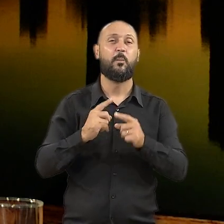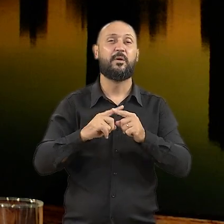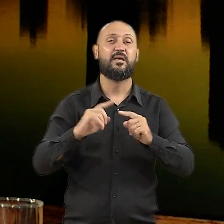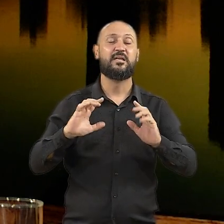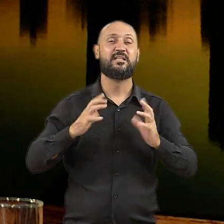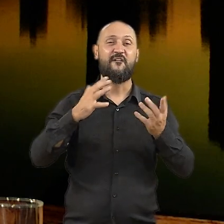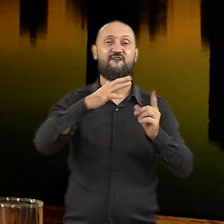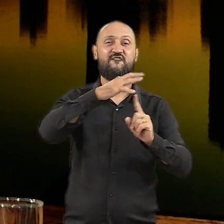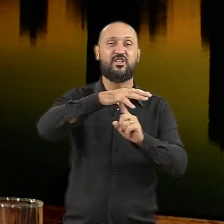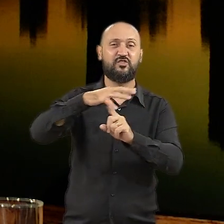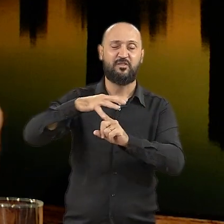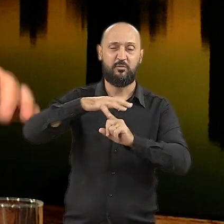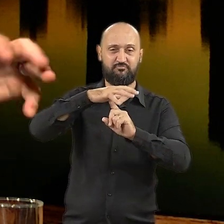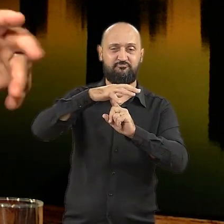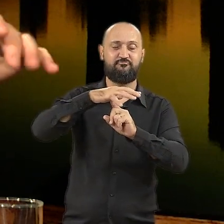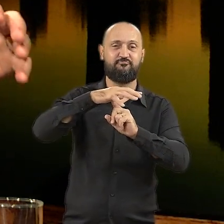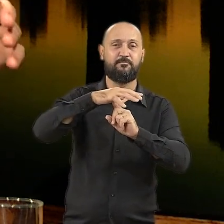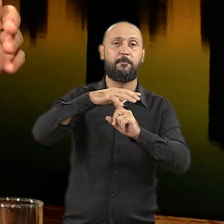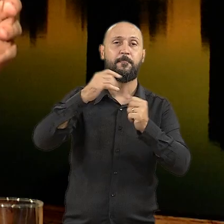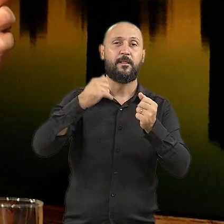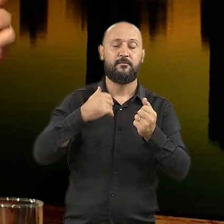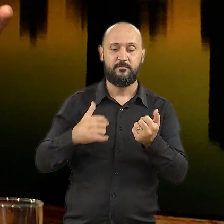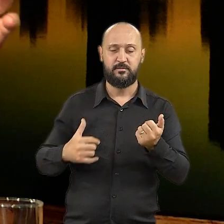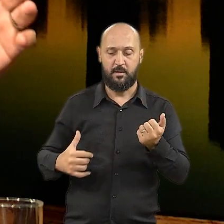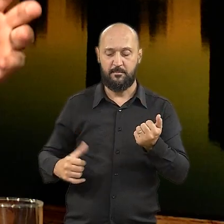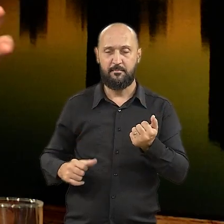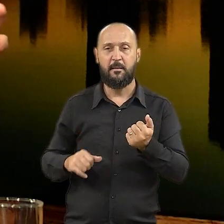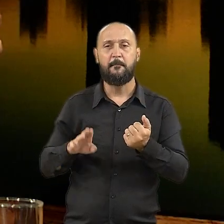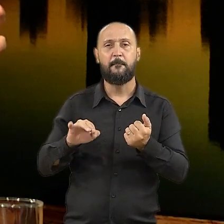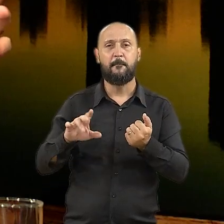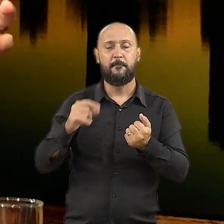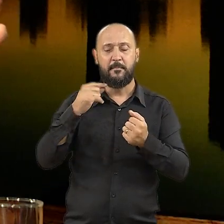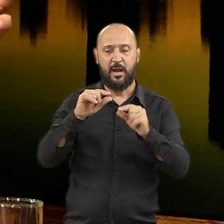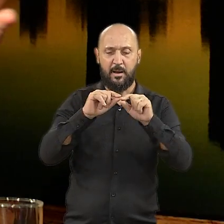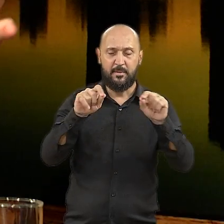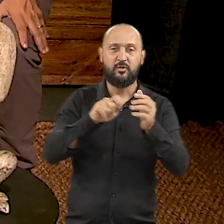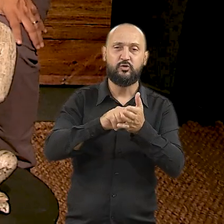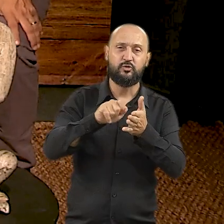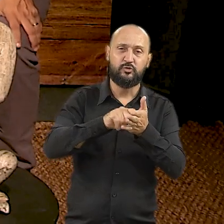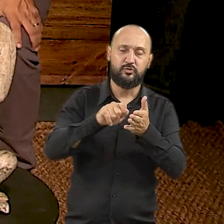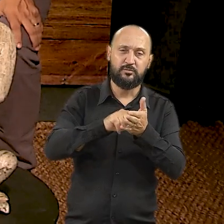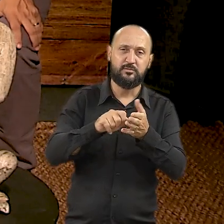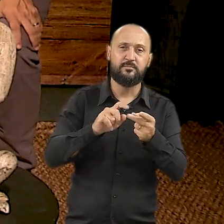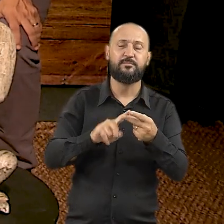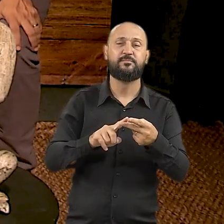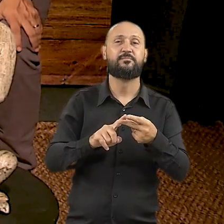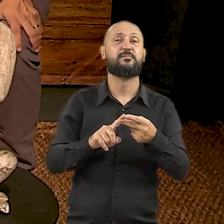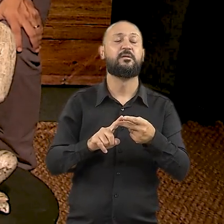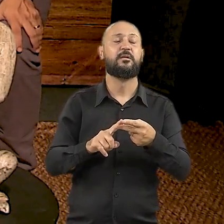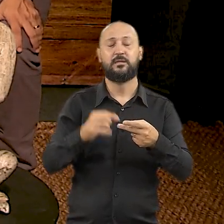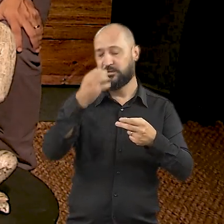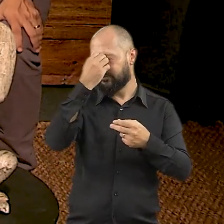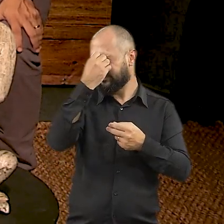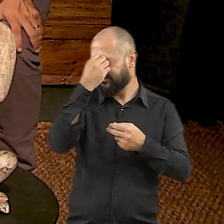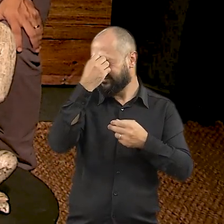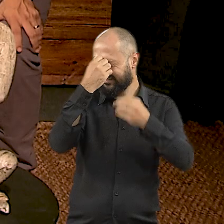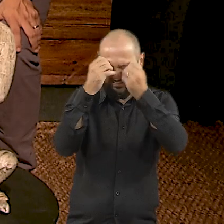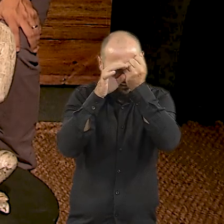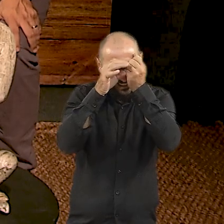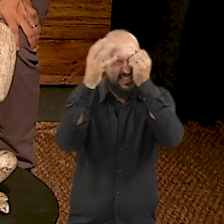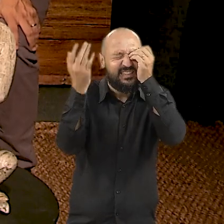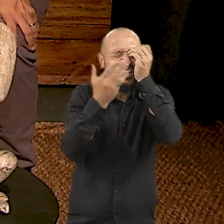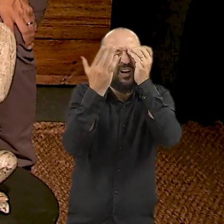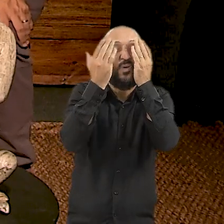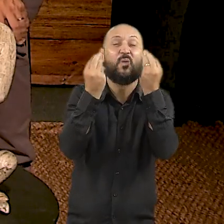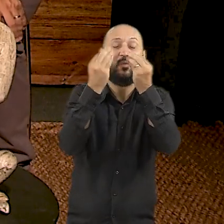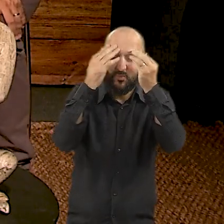esse festival exigia o baixo cifrado, a melodia escrita mesmo, o baixo cifrado da música. Eu falei, putz, agora ferrou, né? Nós